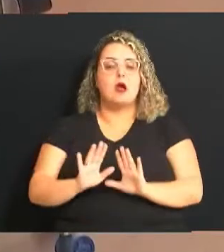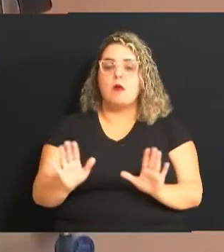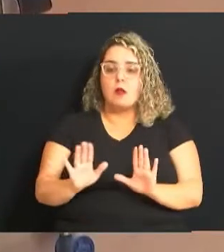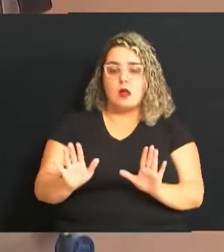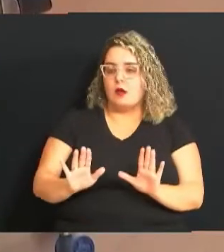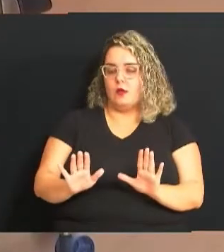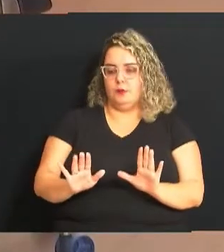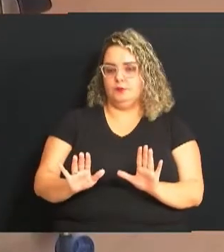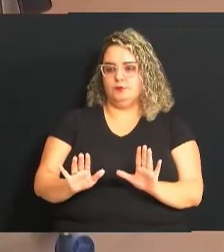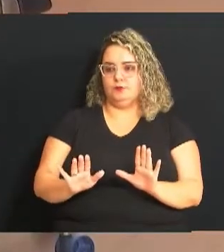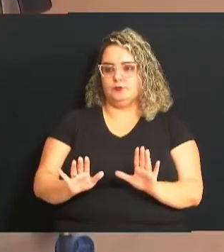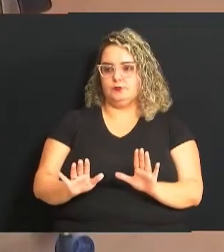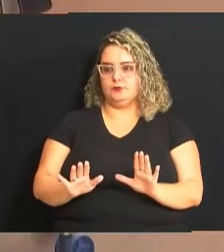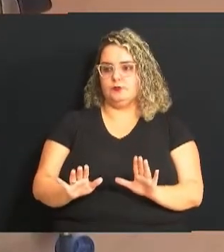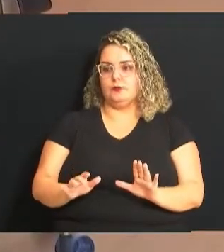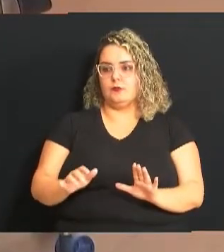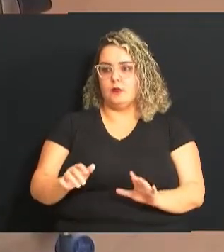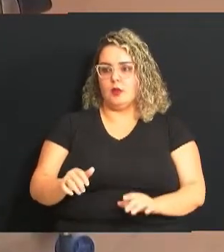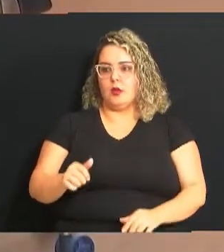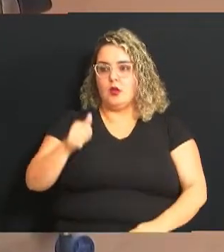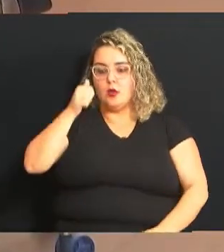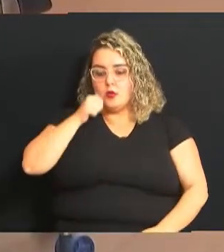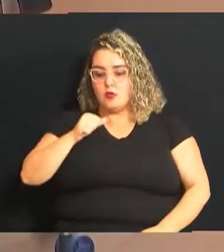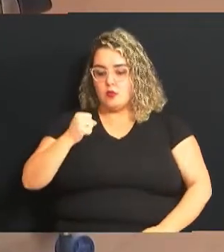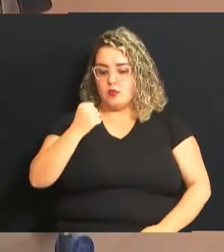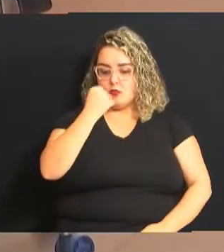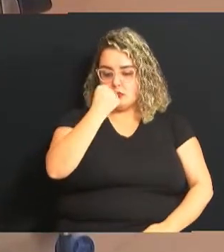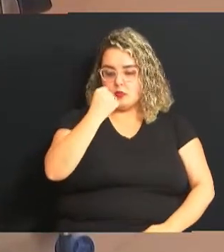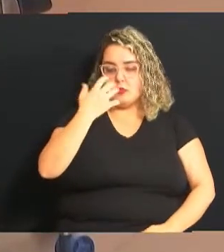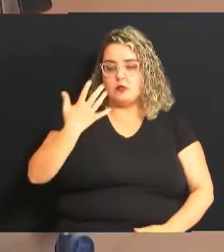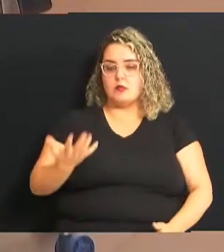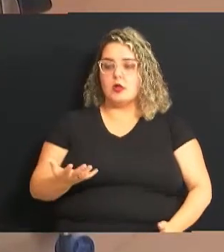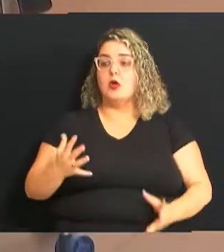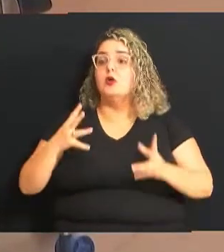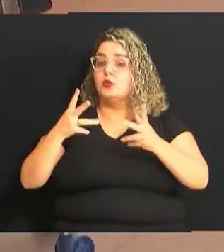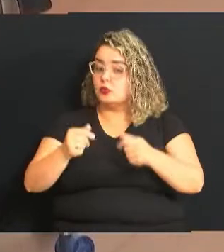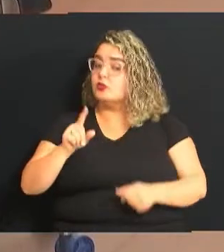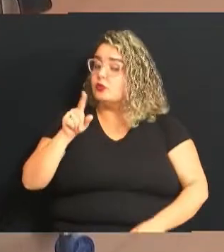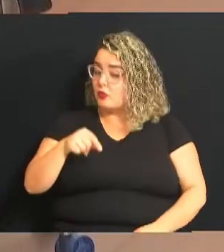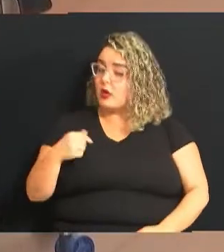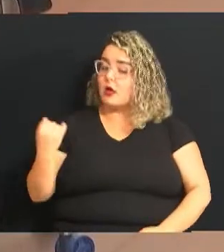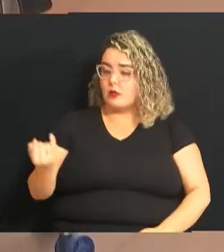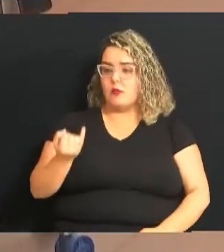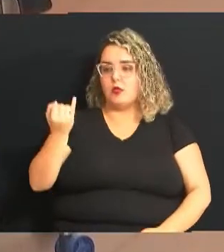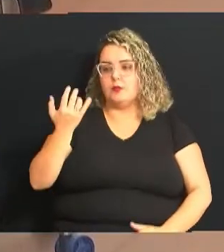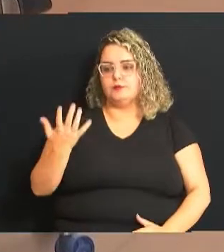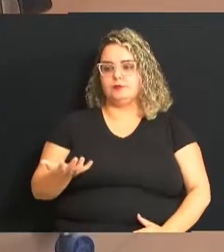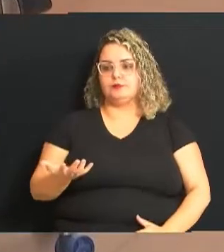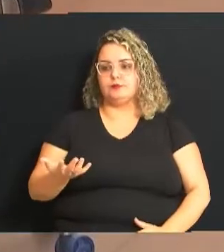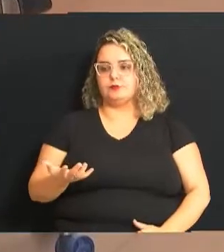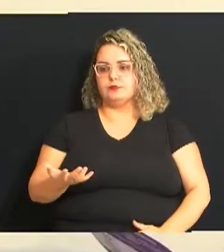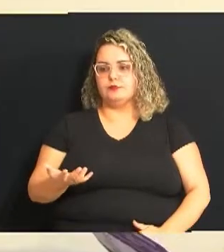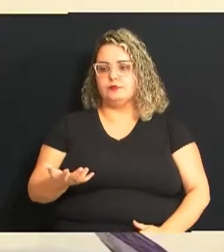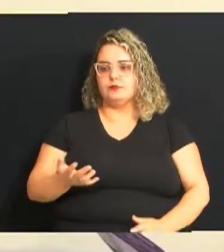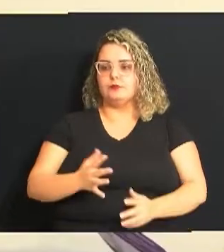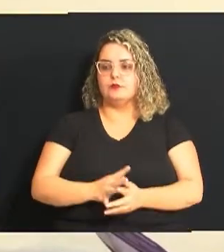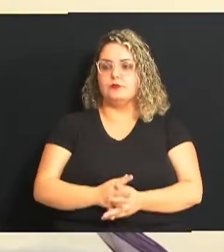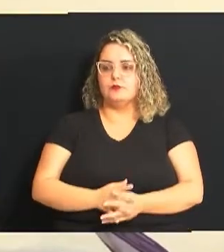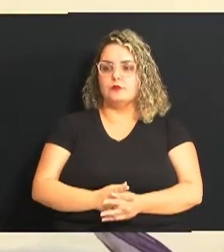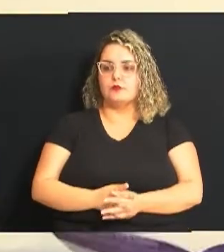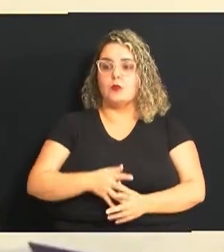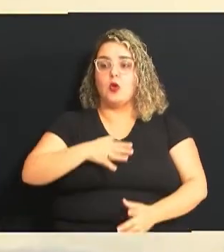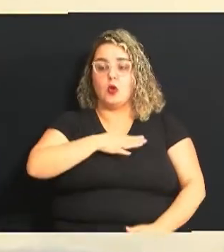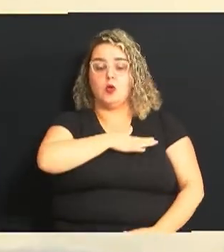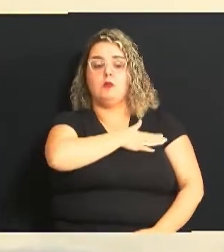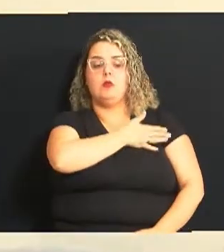né? O feminismo, né? Então, tudo isso é importante. E o preconceito